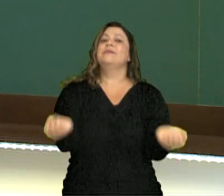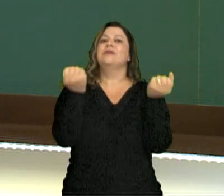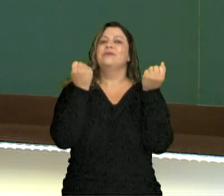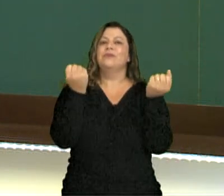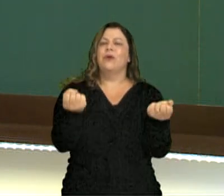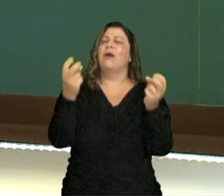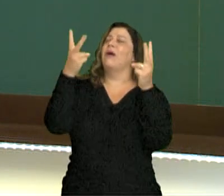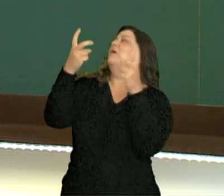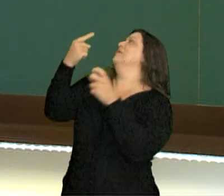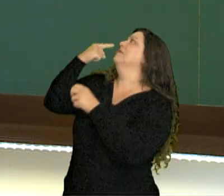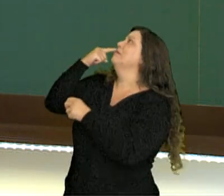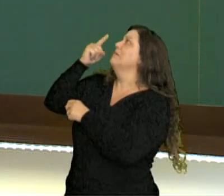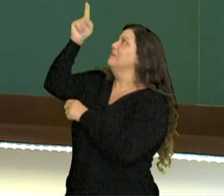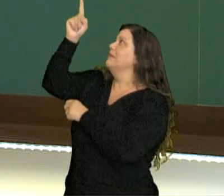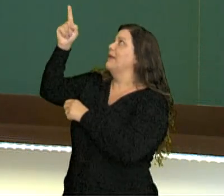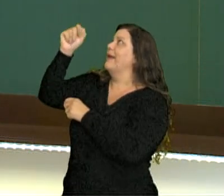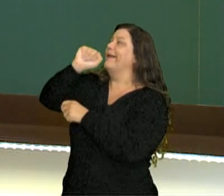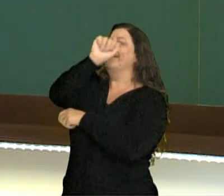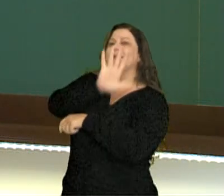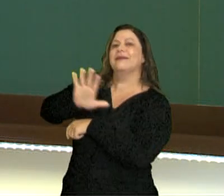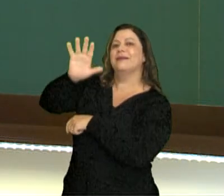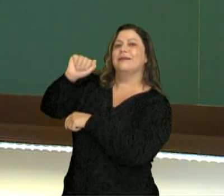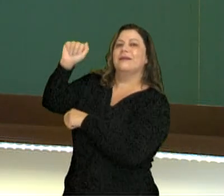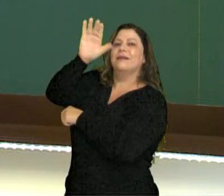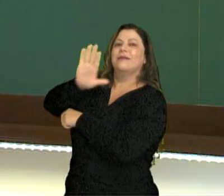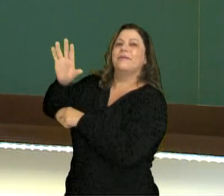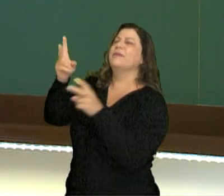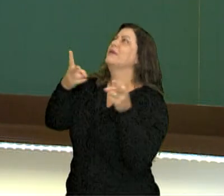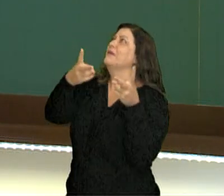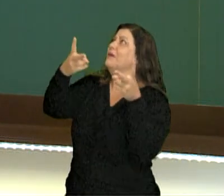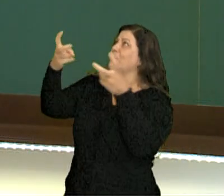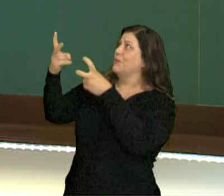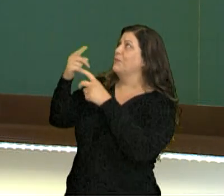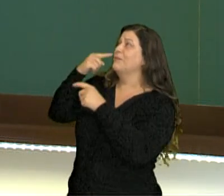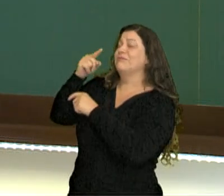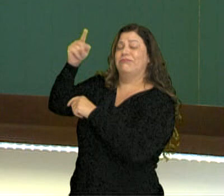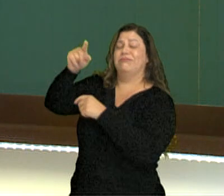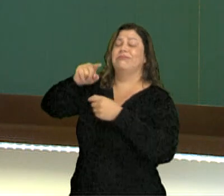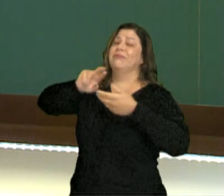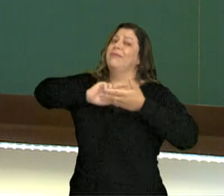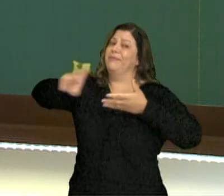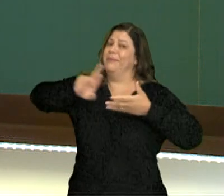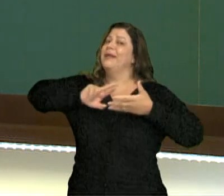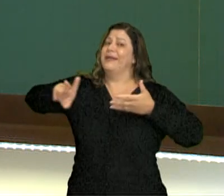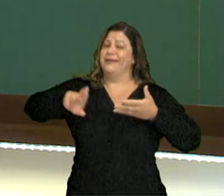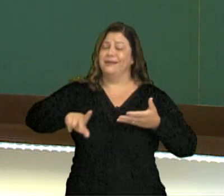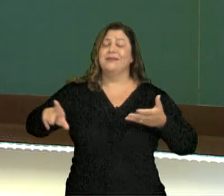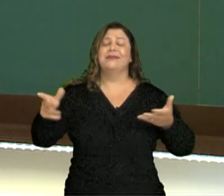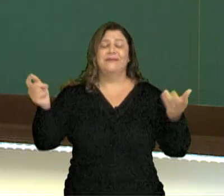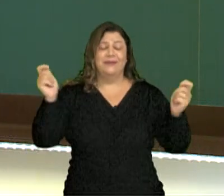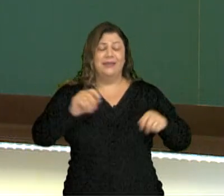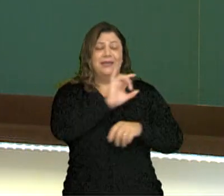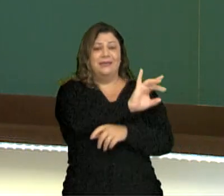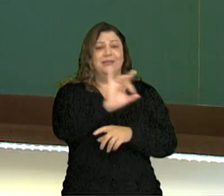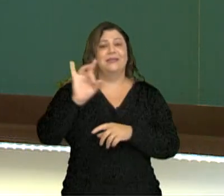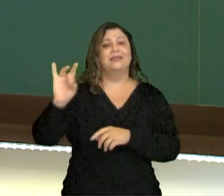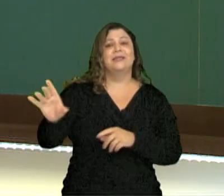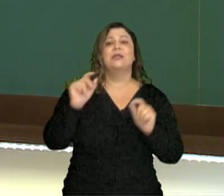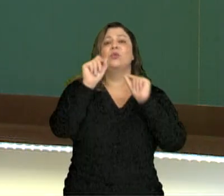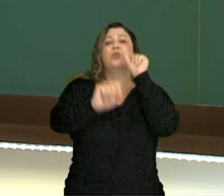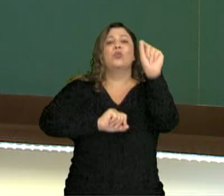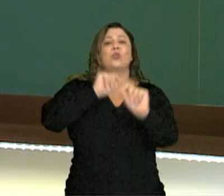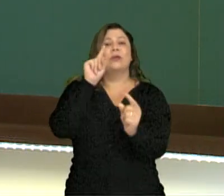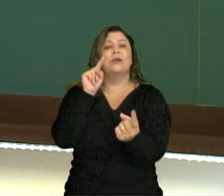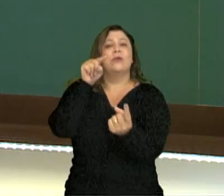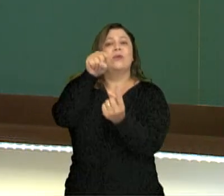pelas imagens, nós já conseguimos observar que existem bastante diferenças entre elas. Qual que é o objetivo